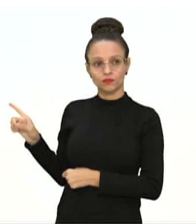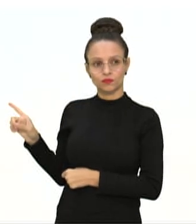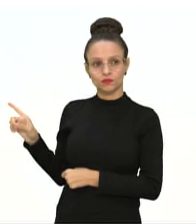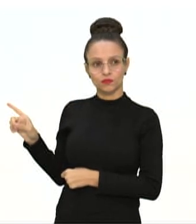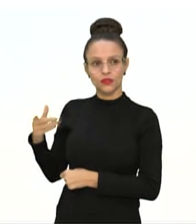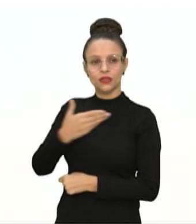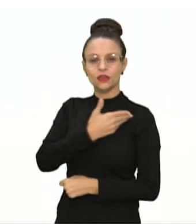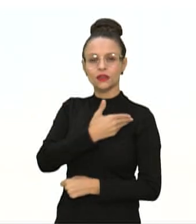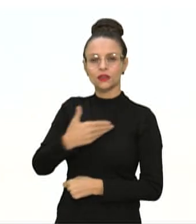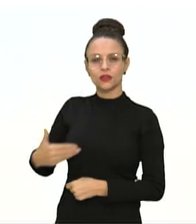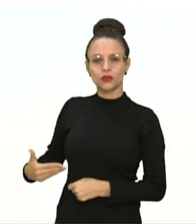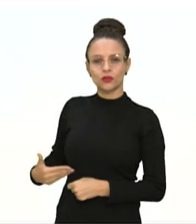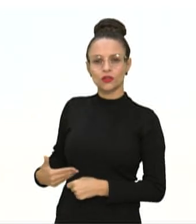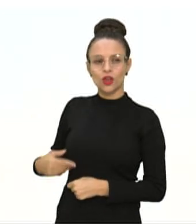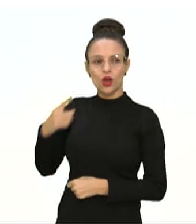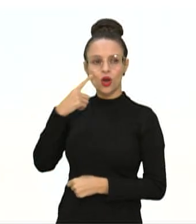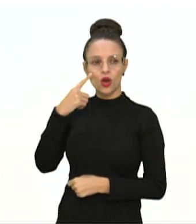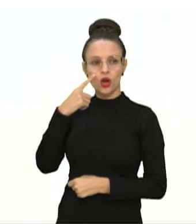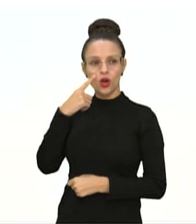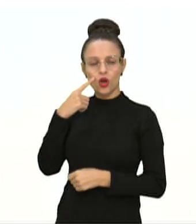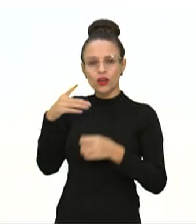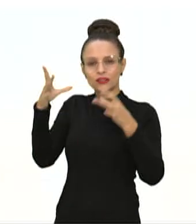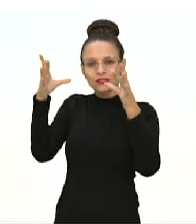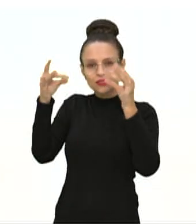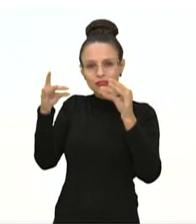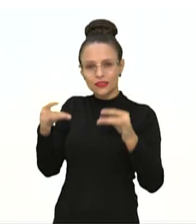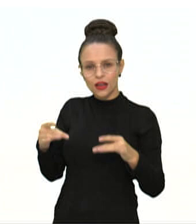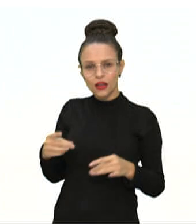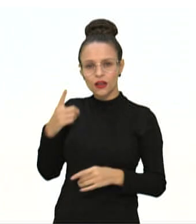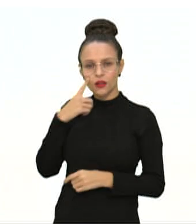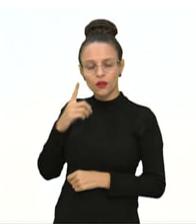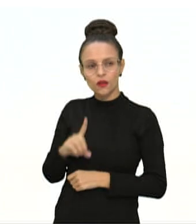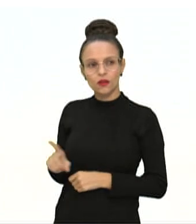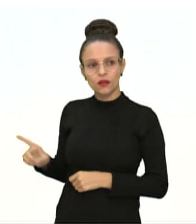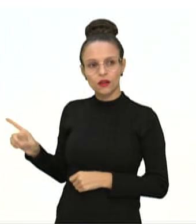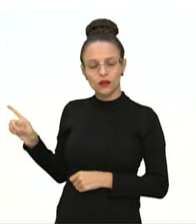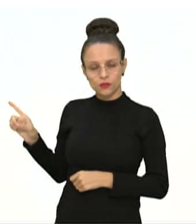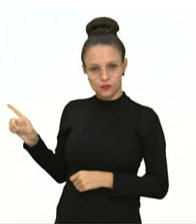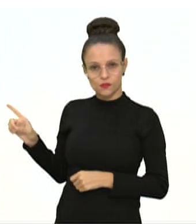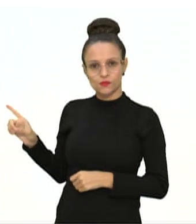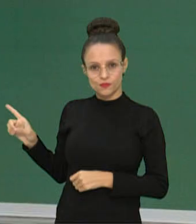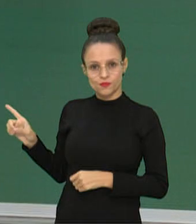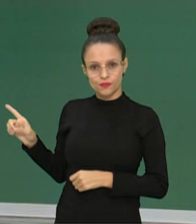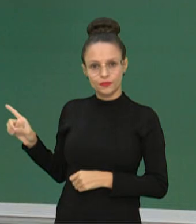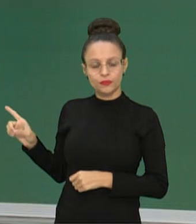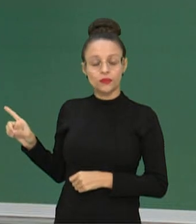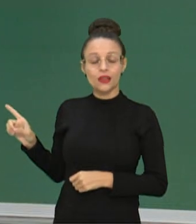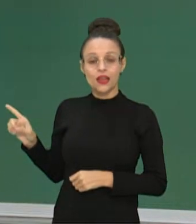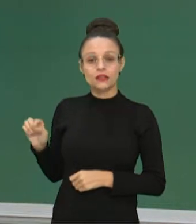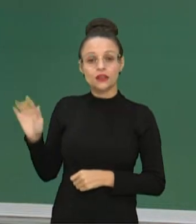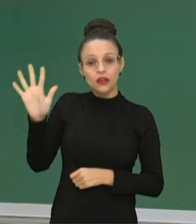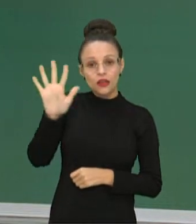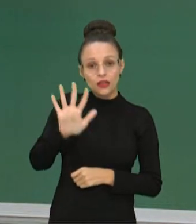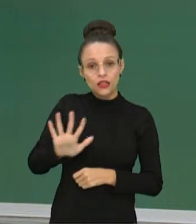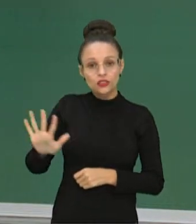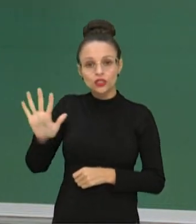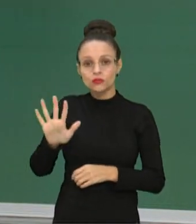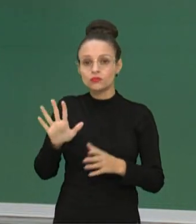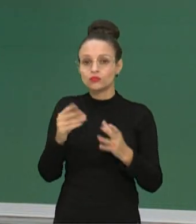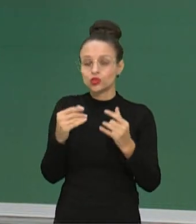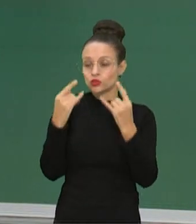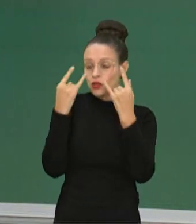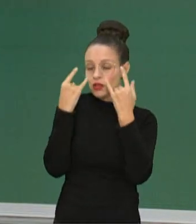é justamente atrás da bota, você está olhando os detalhes da Iugoslávia. Esta região aqui sempre foi